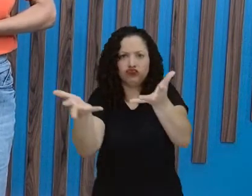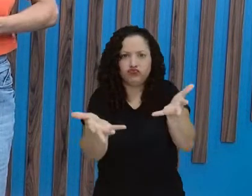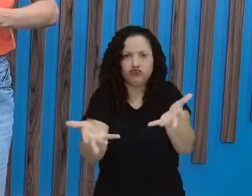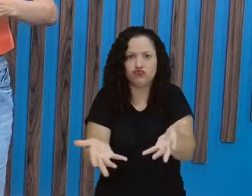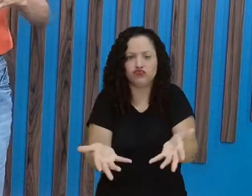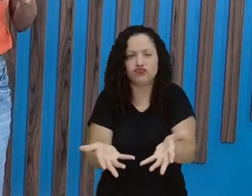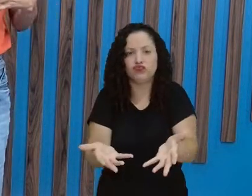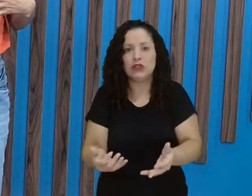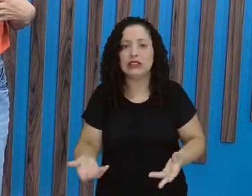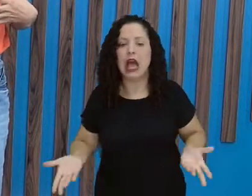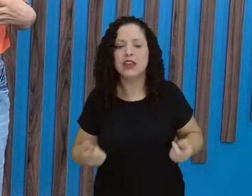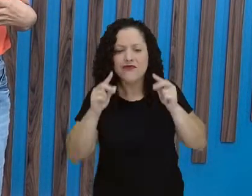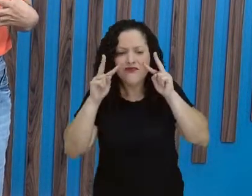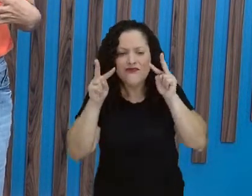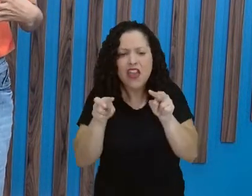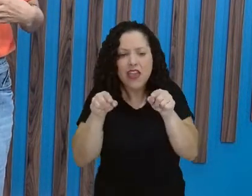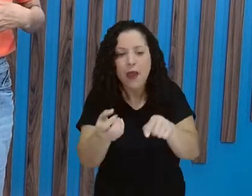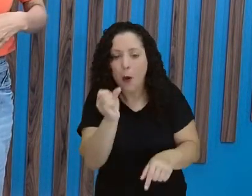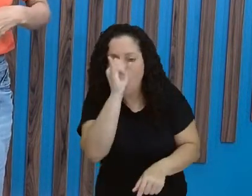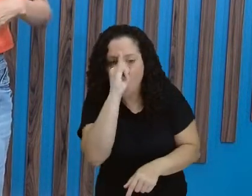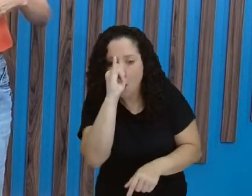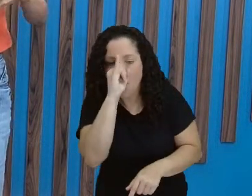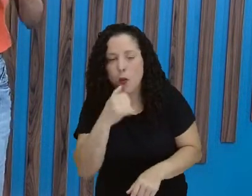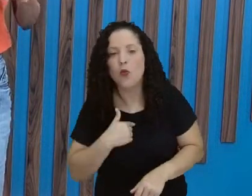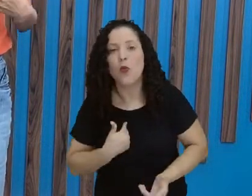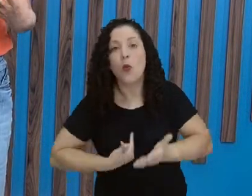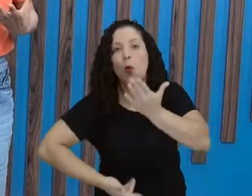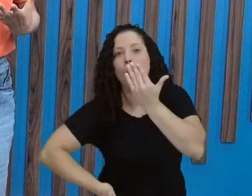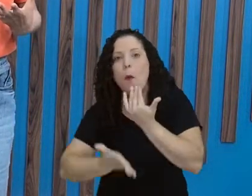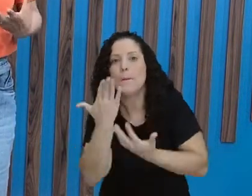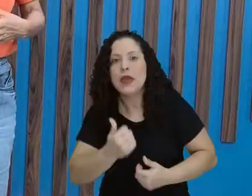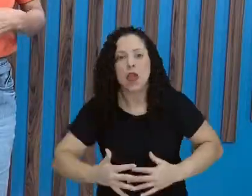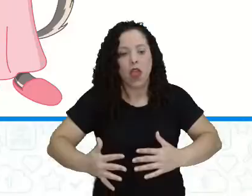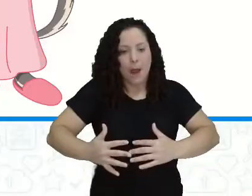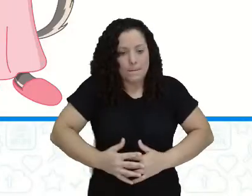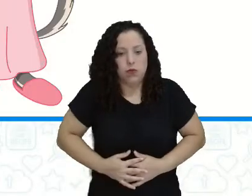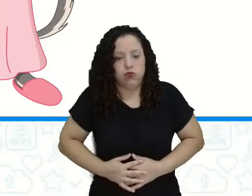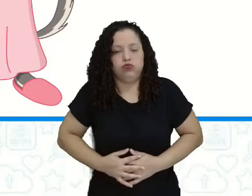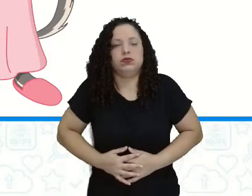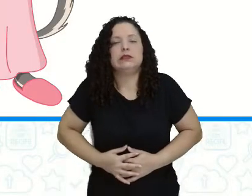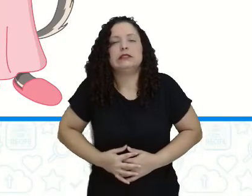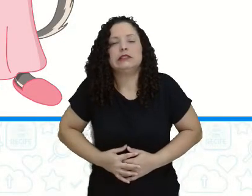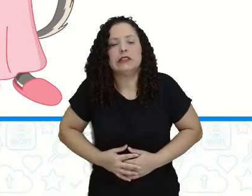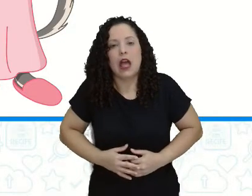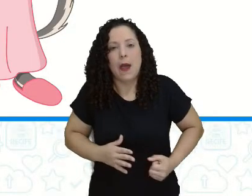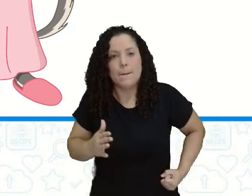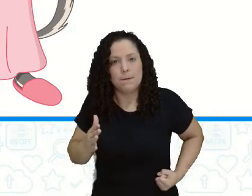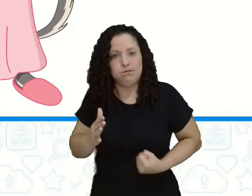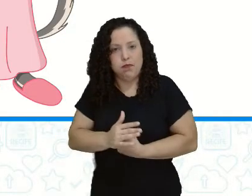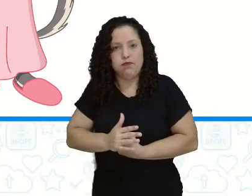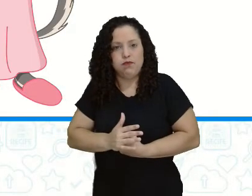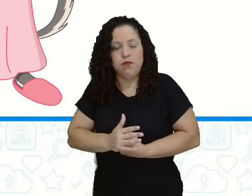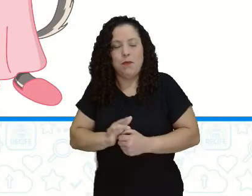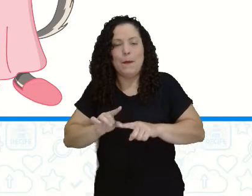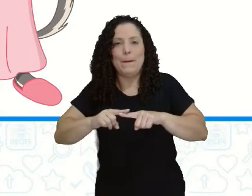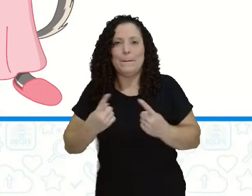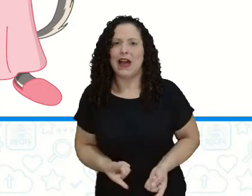porquinho. E ele já estava empanturrado, ele disse, de tanta comida. Mas ele não gosta de estragar a